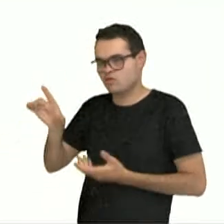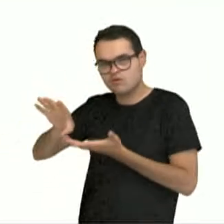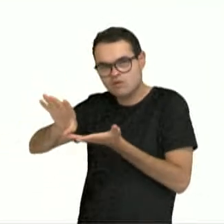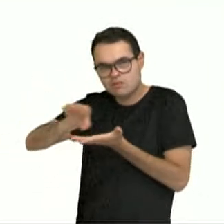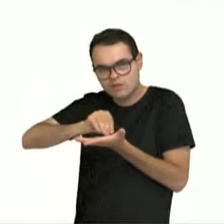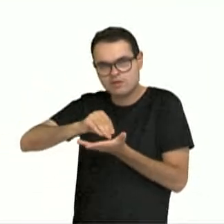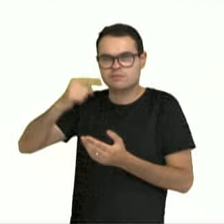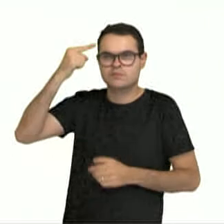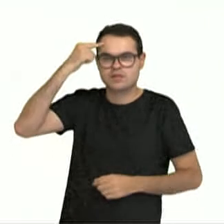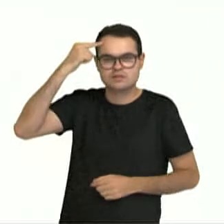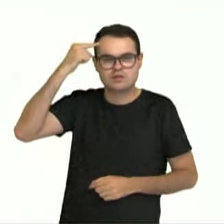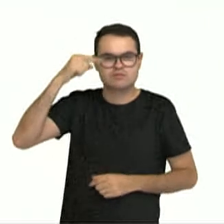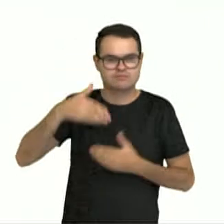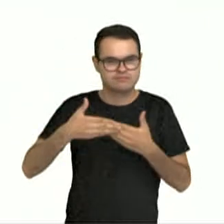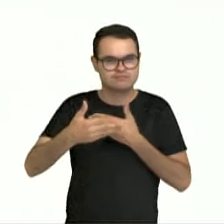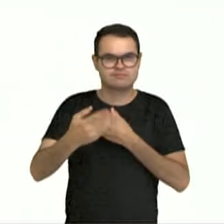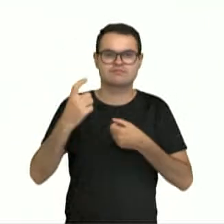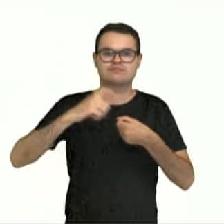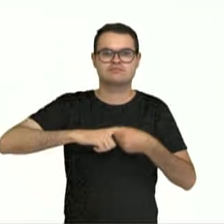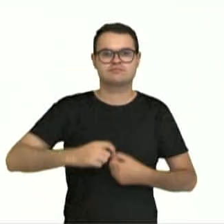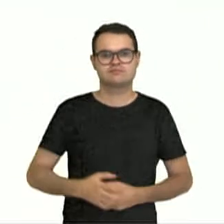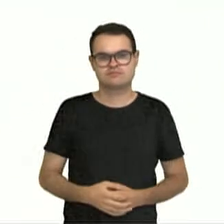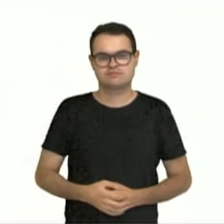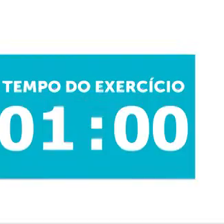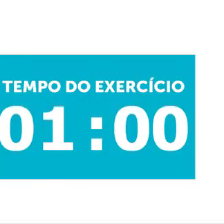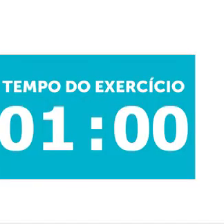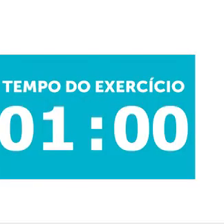e pensarem um pouquinho e a gente já volta.